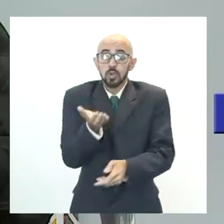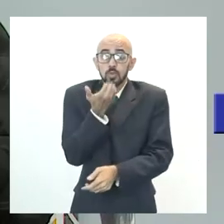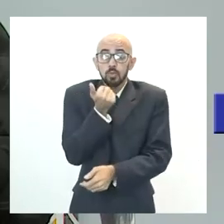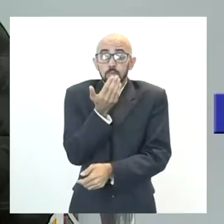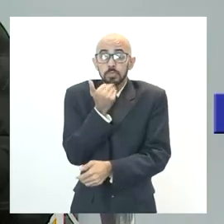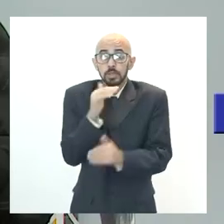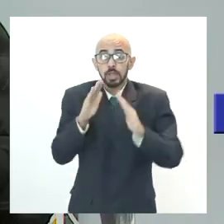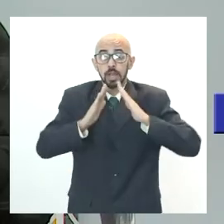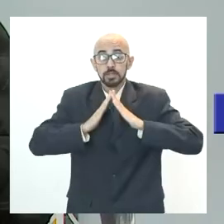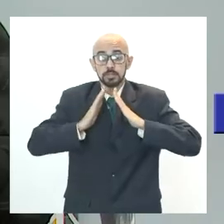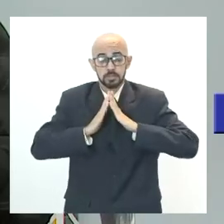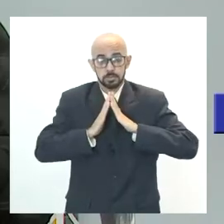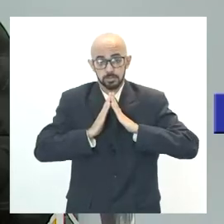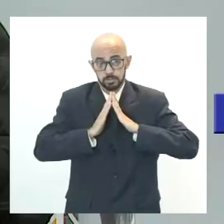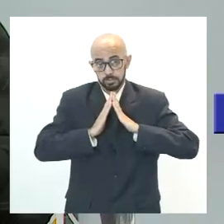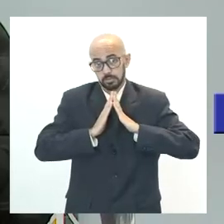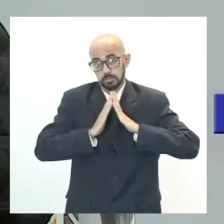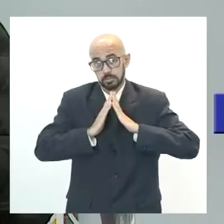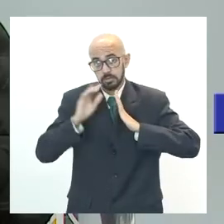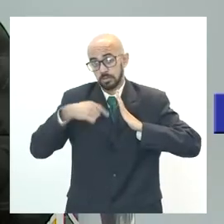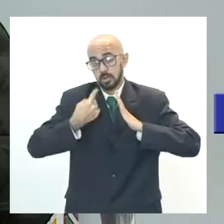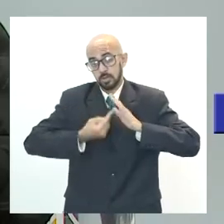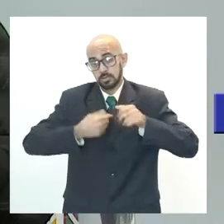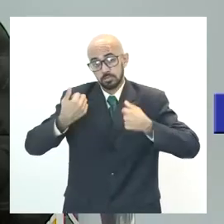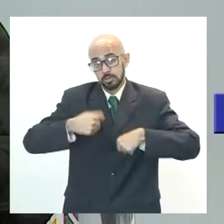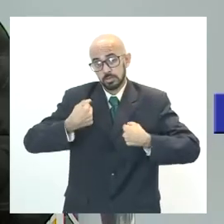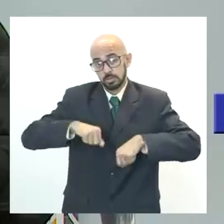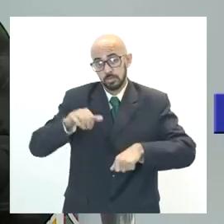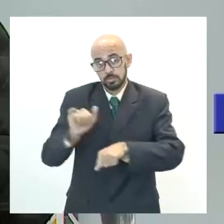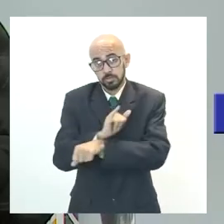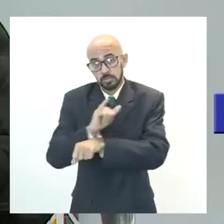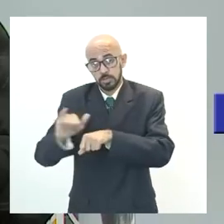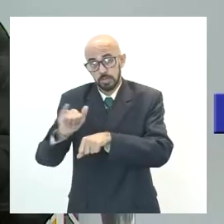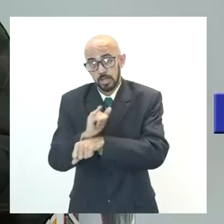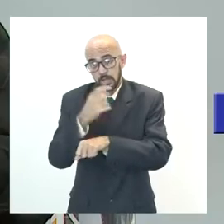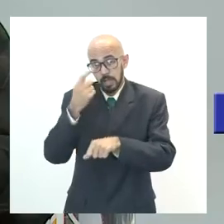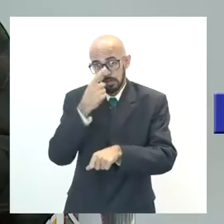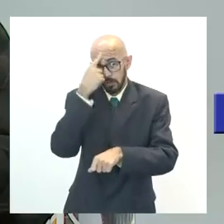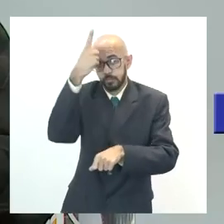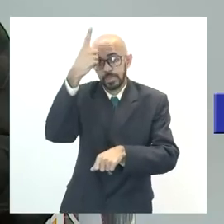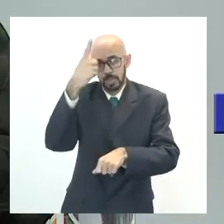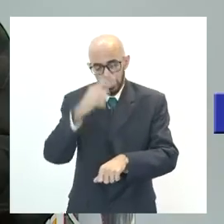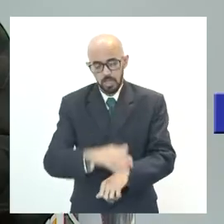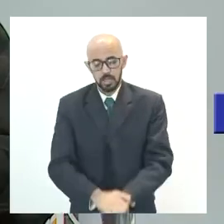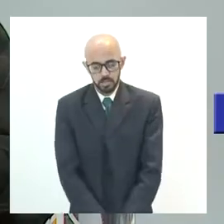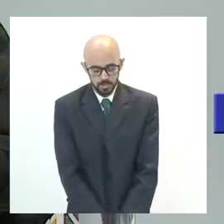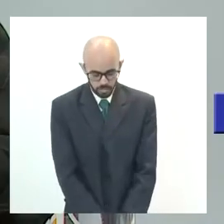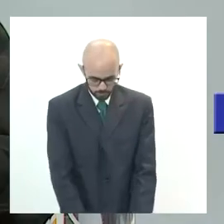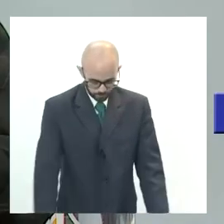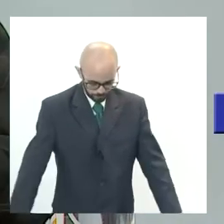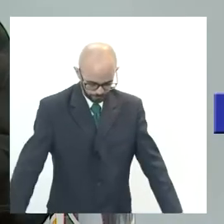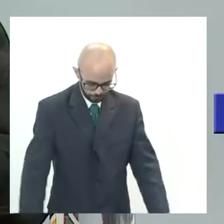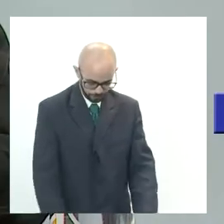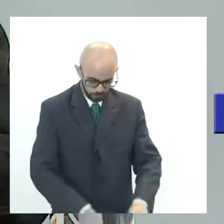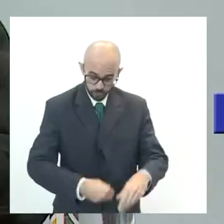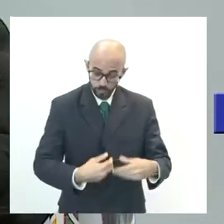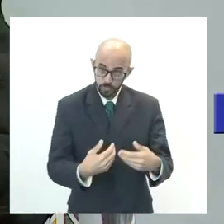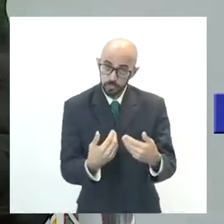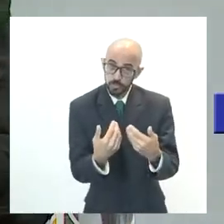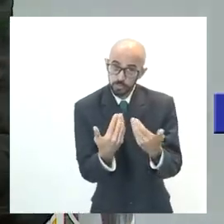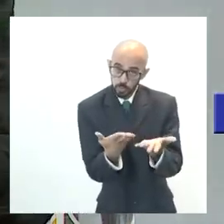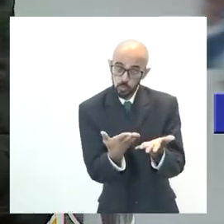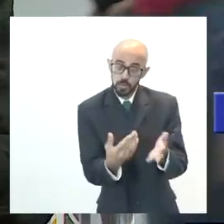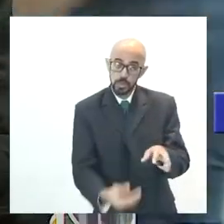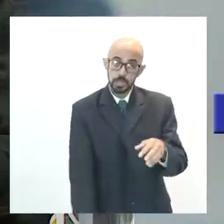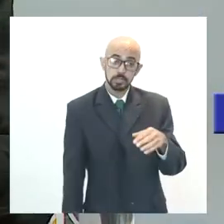em casa Oi e a gente teve que se Reinventar e fazer um uma parte é a reinvenção